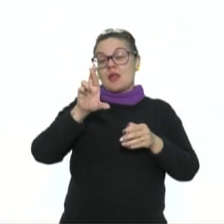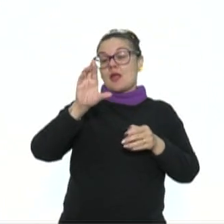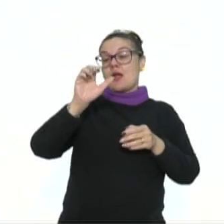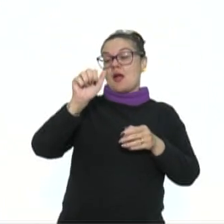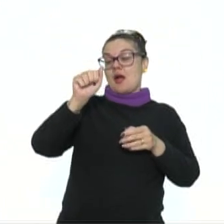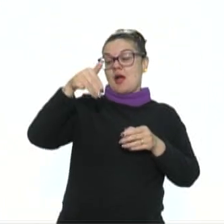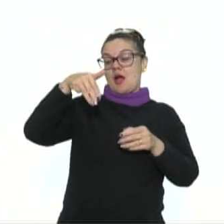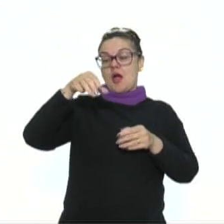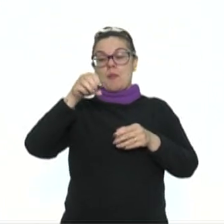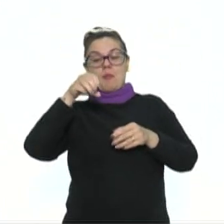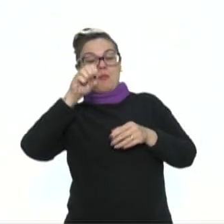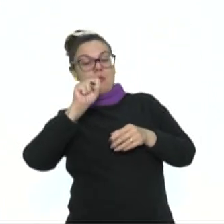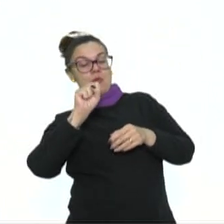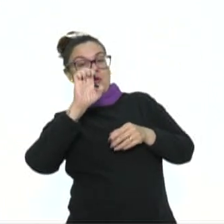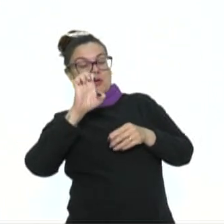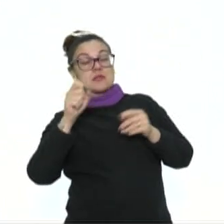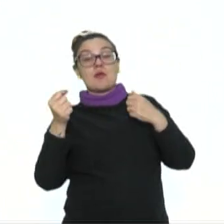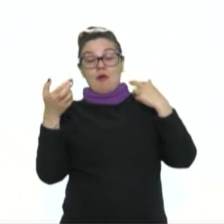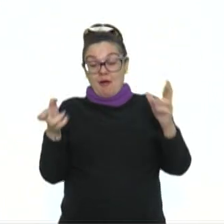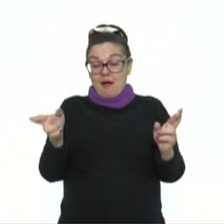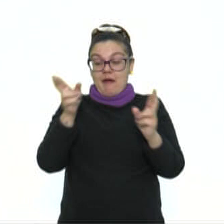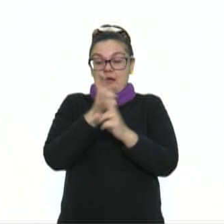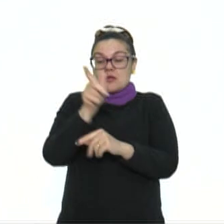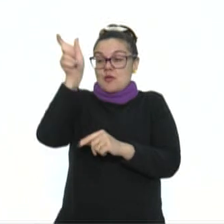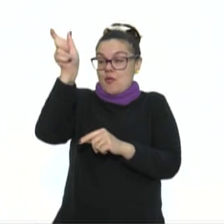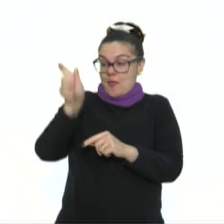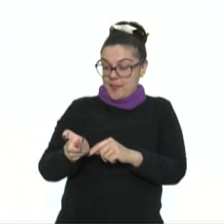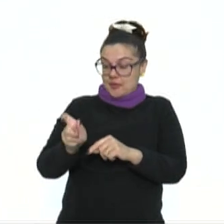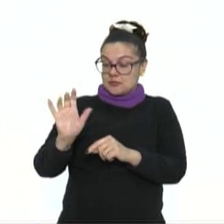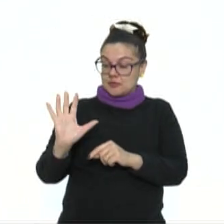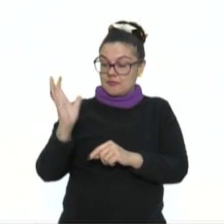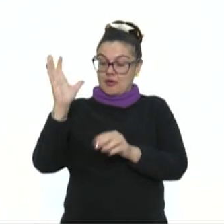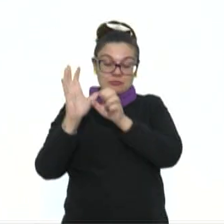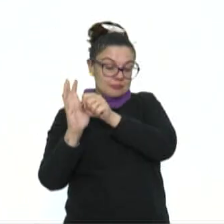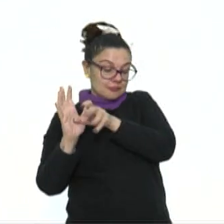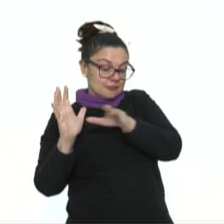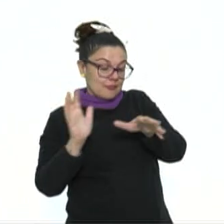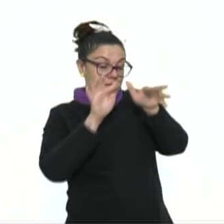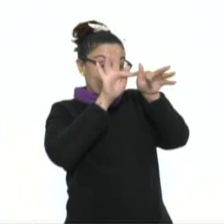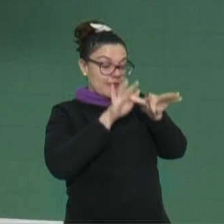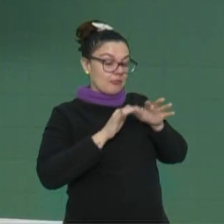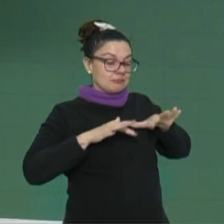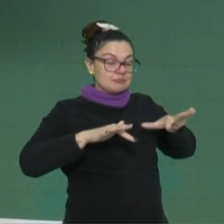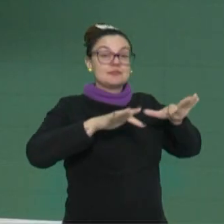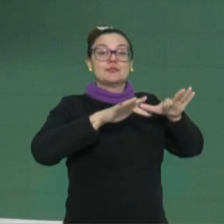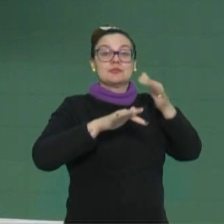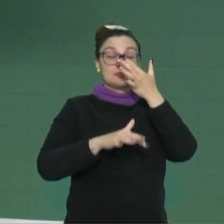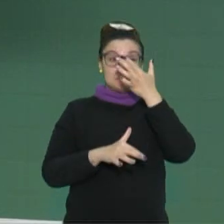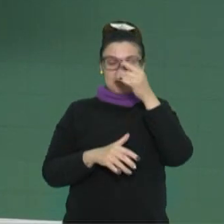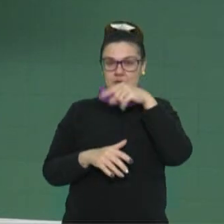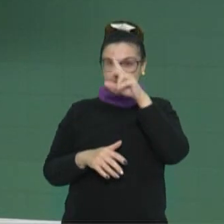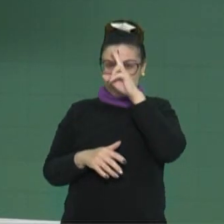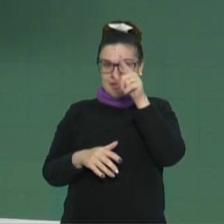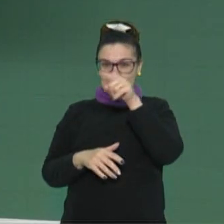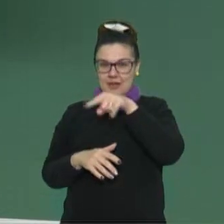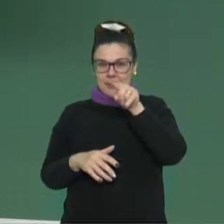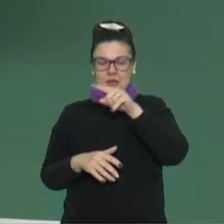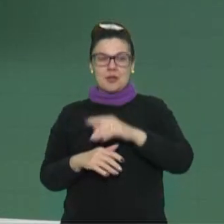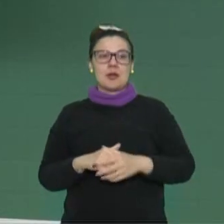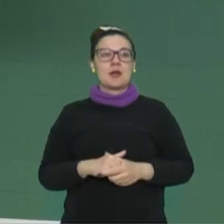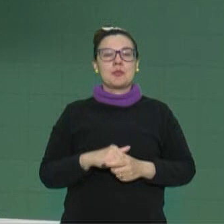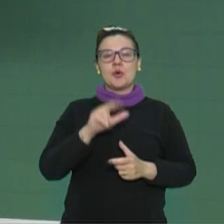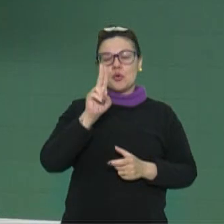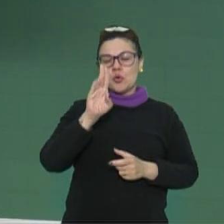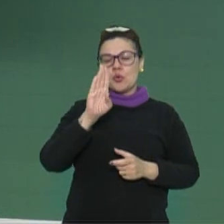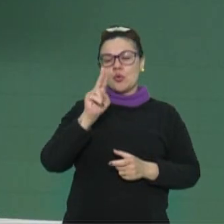ética, e a relação direta entre o indivíduo que pratica a ação e o destinatário da ação. Se vocês lembrarem lá da aula que eu dei sobre ética Ubuntu,